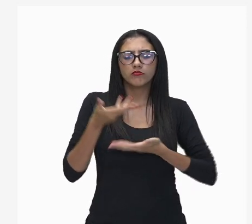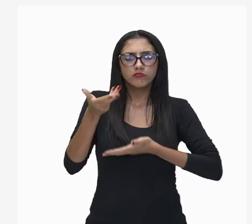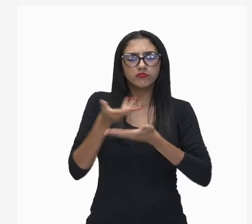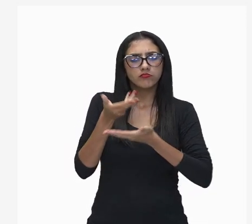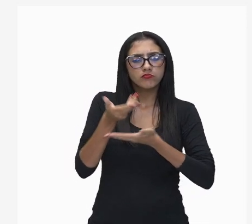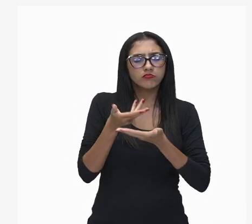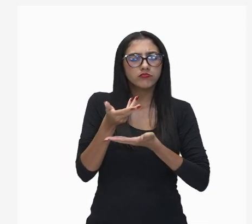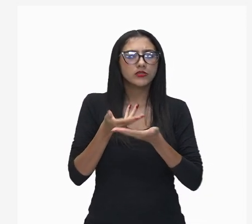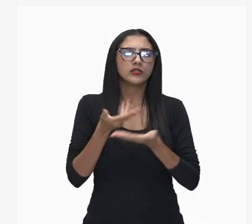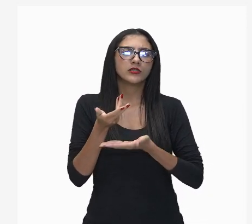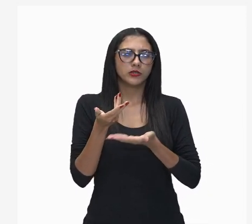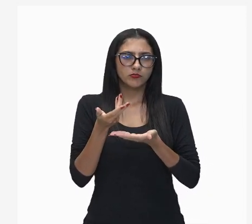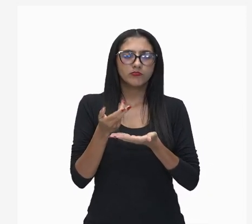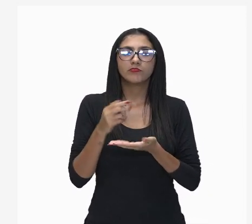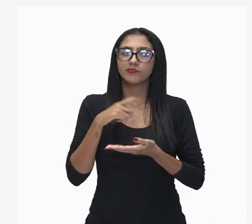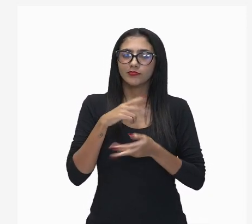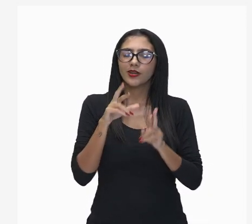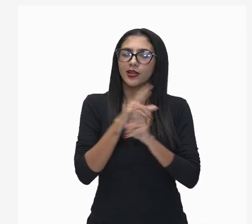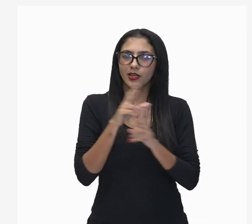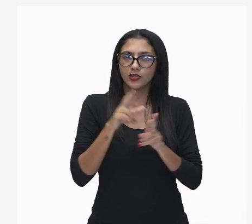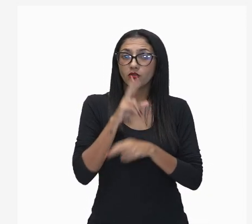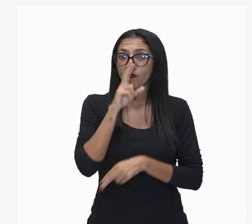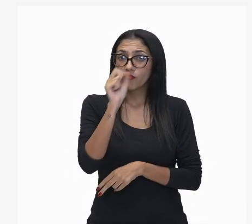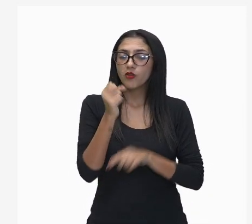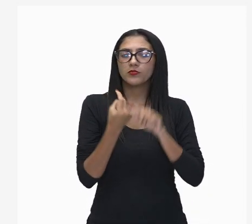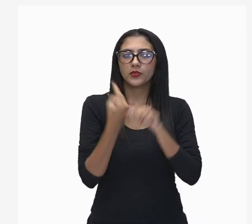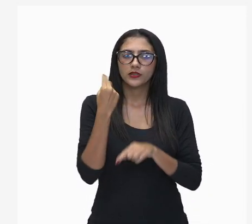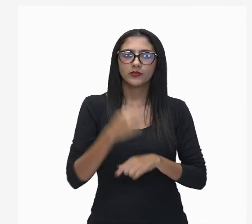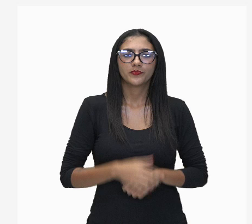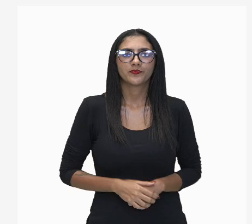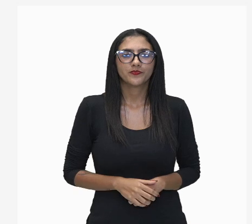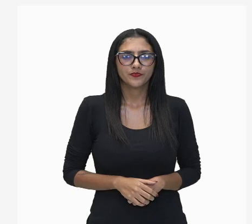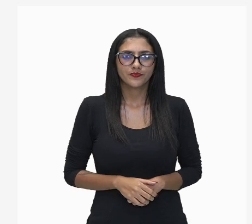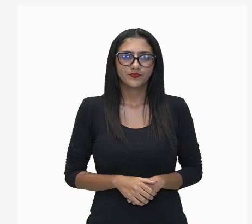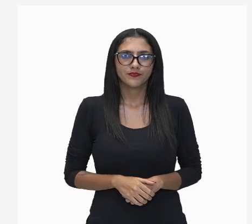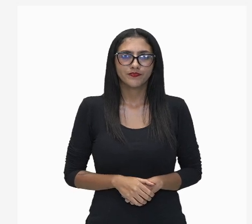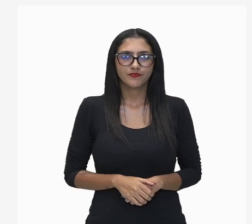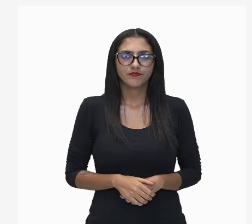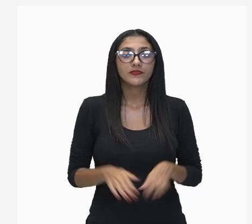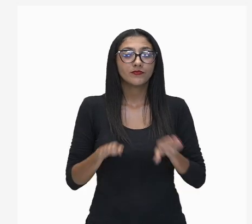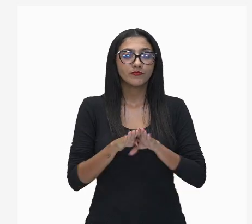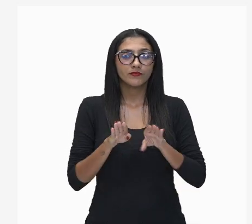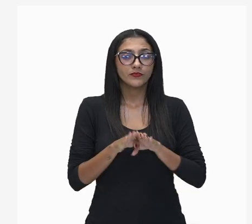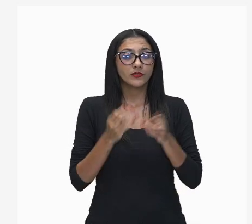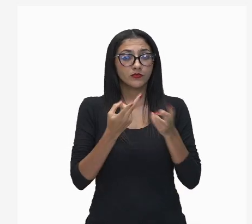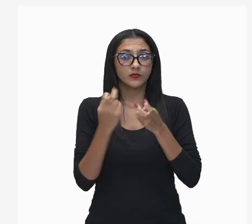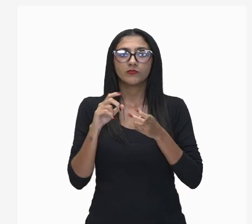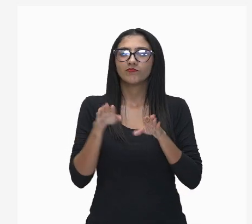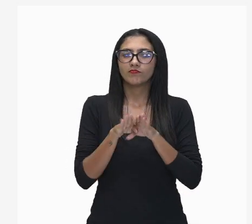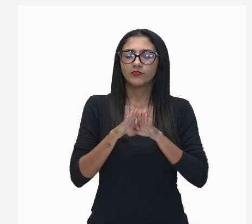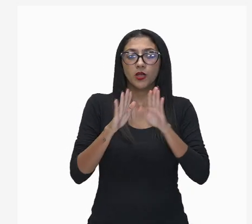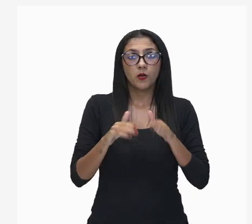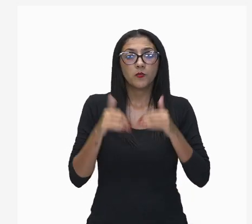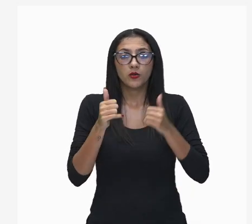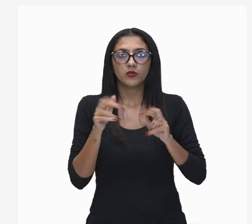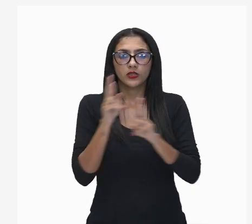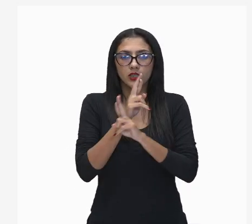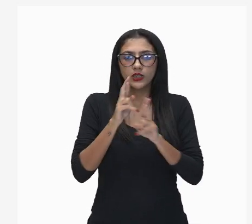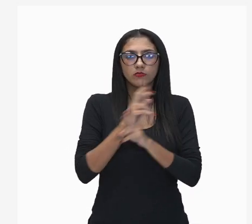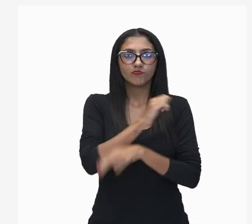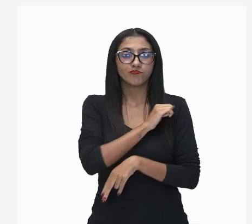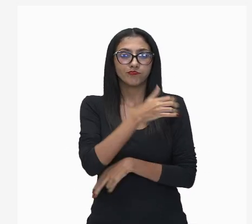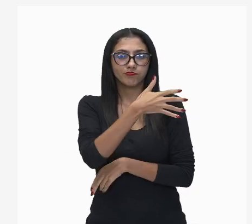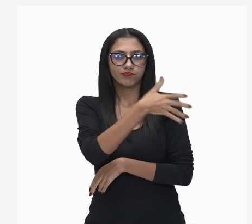era bem presente na República Velha. Vamos observar também que eles queriam uma maior participação do Exército na